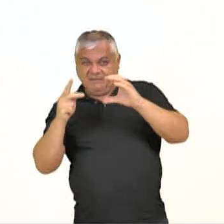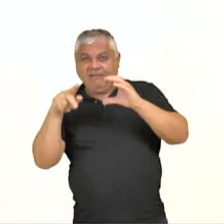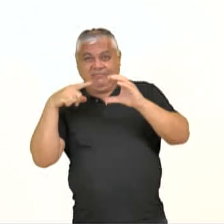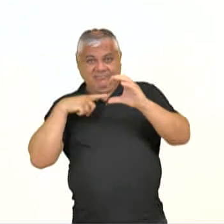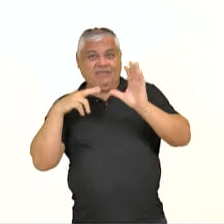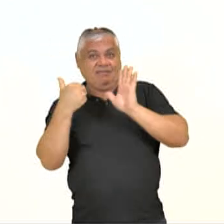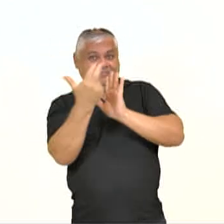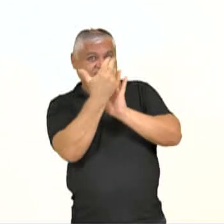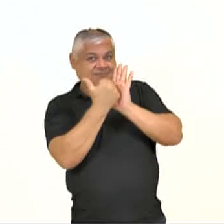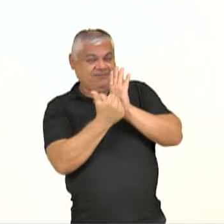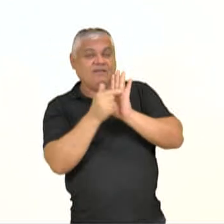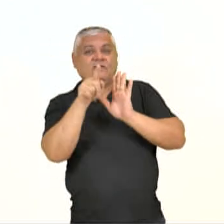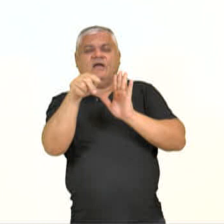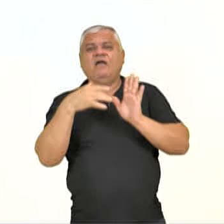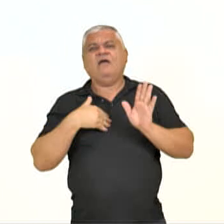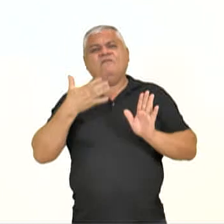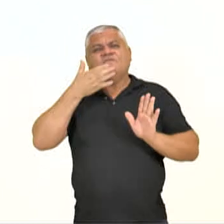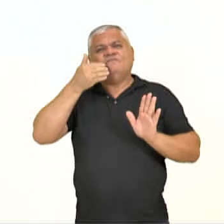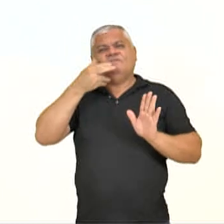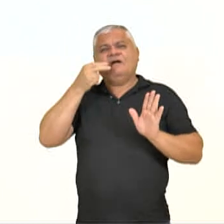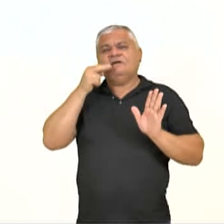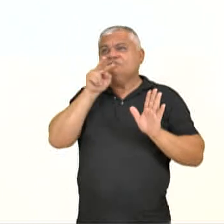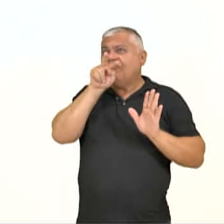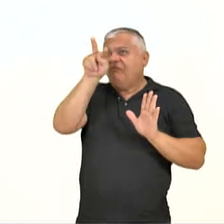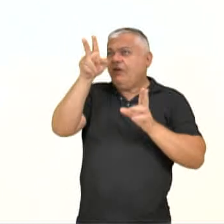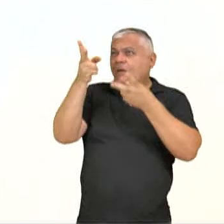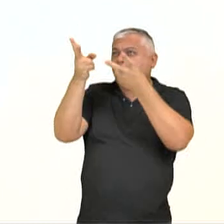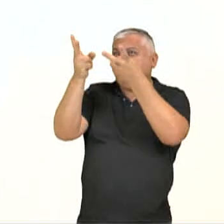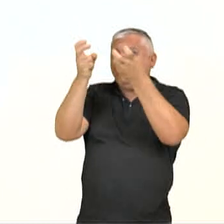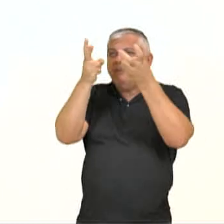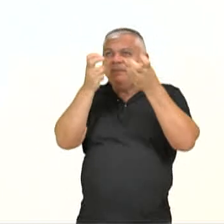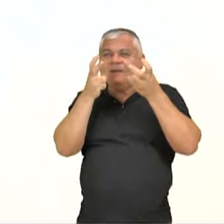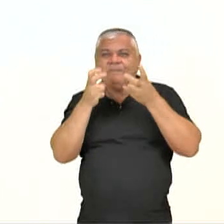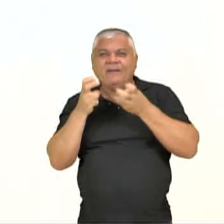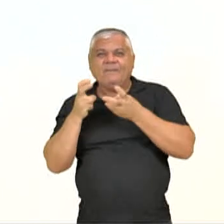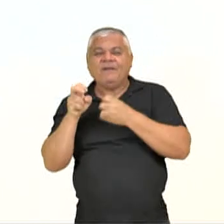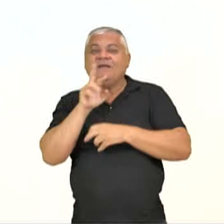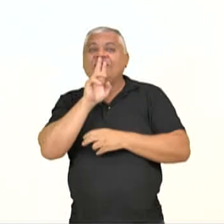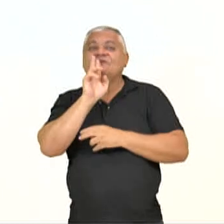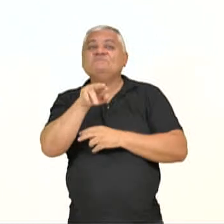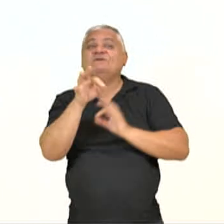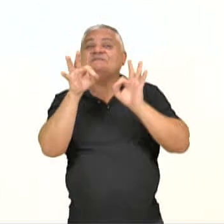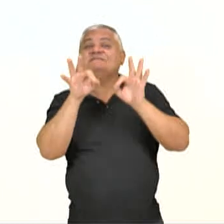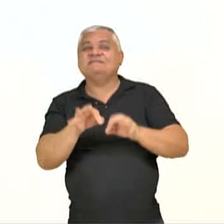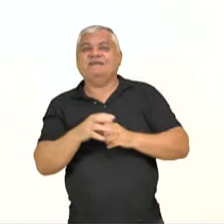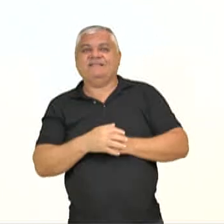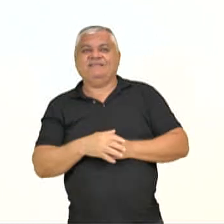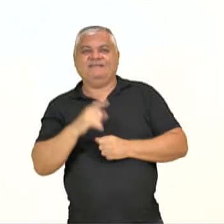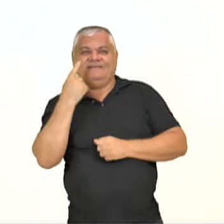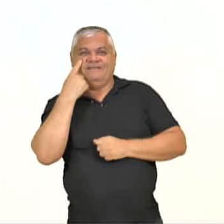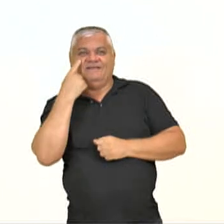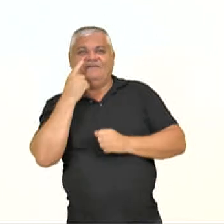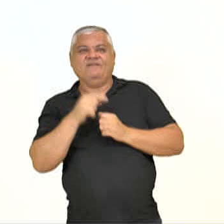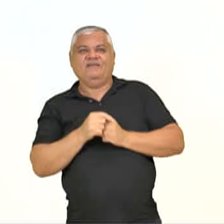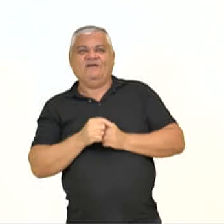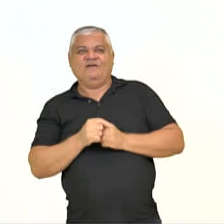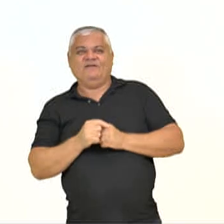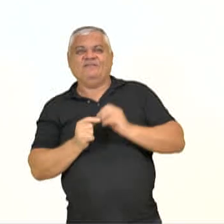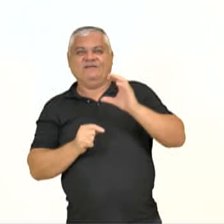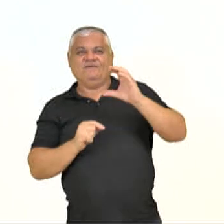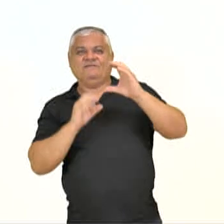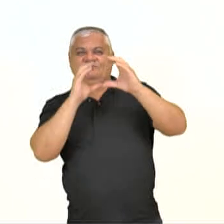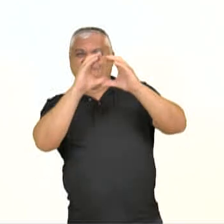representei aqui, e aí fica muito fácil de você descobrir qual é a resposta correta. Então, aqui